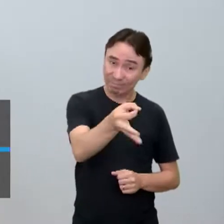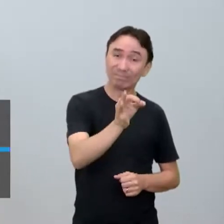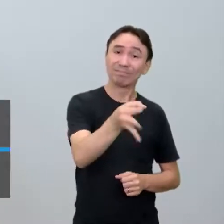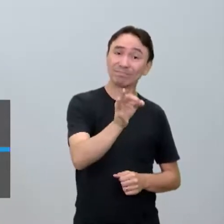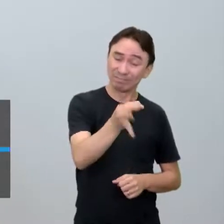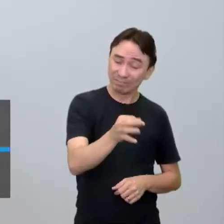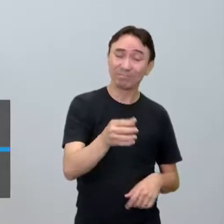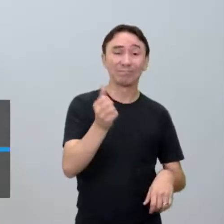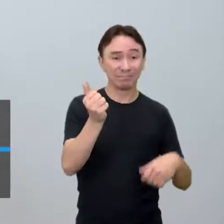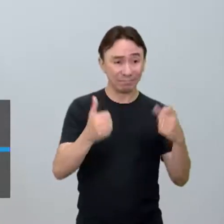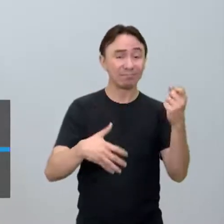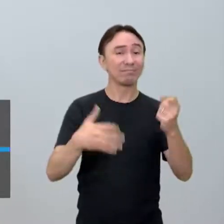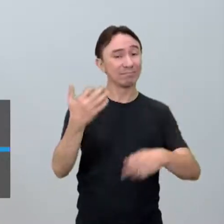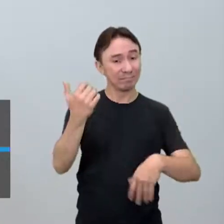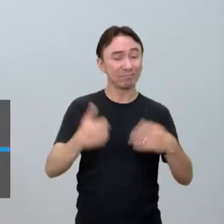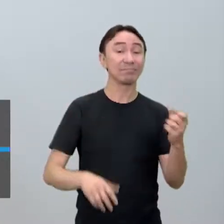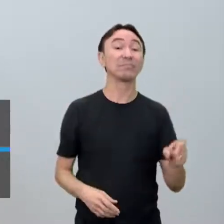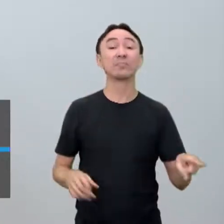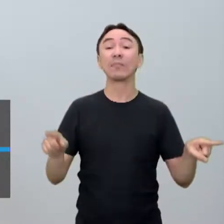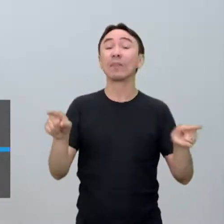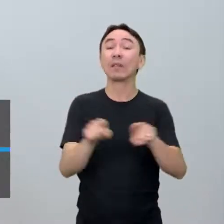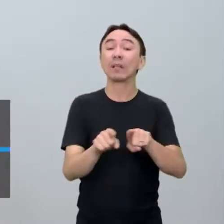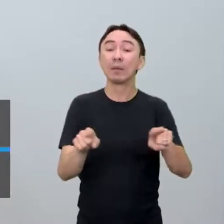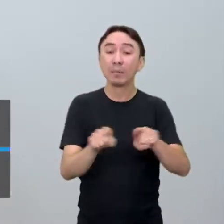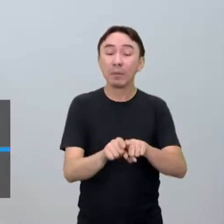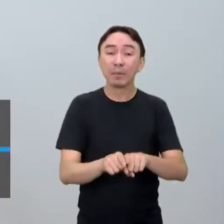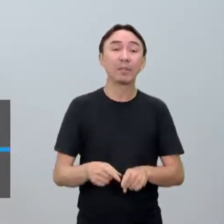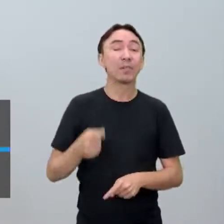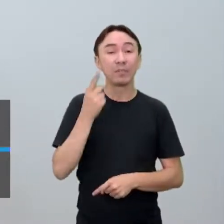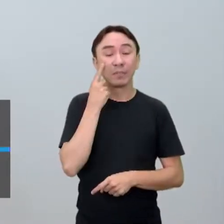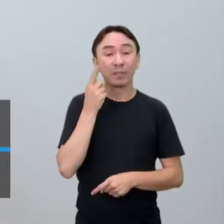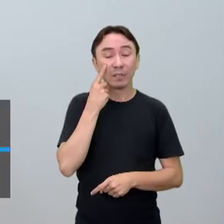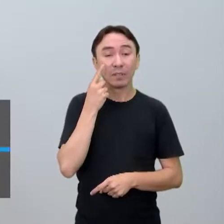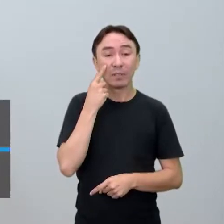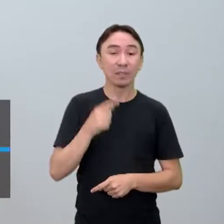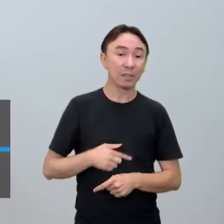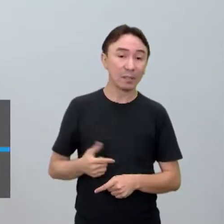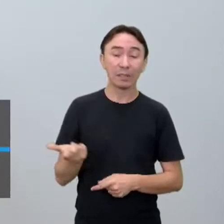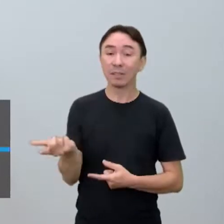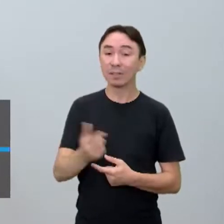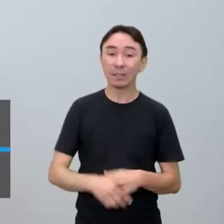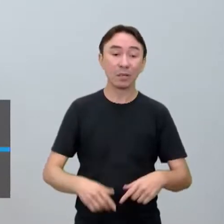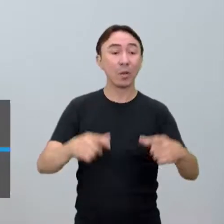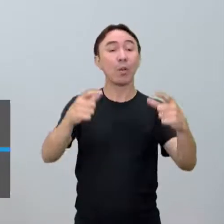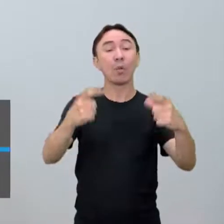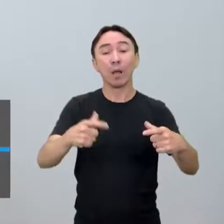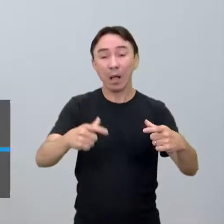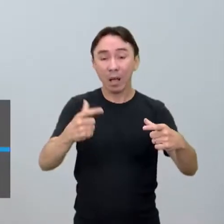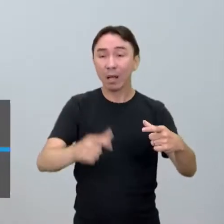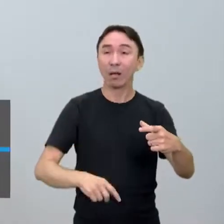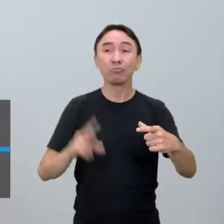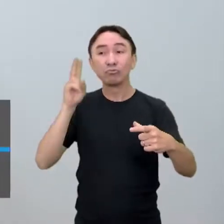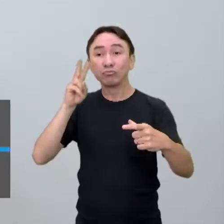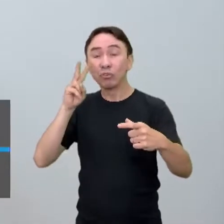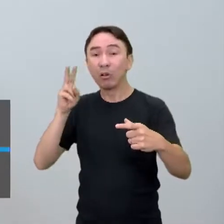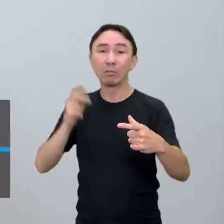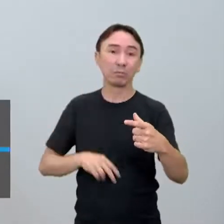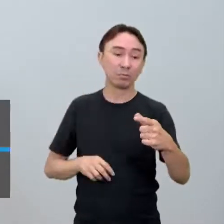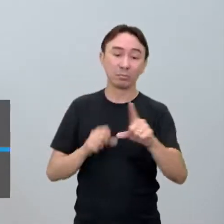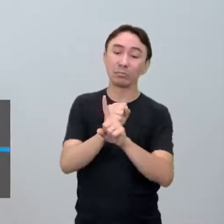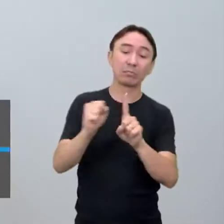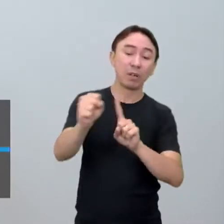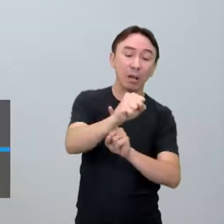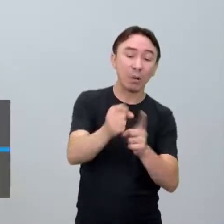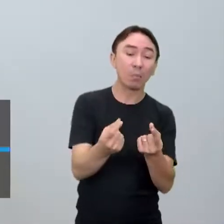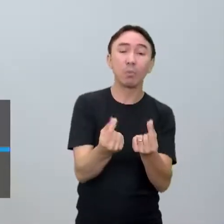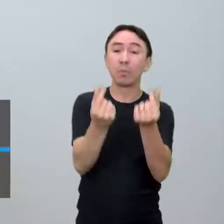falou, a gente precisa ver também em qual ambiente histórico, social e econômico que esse sujeito está chegando. Se ele